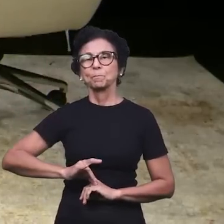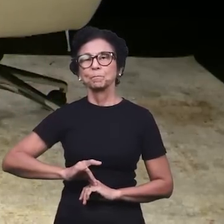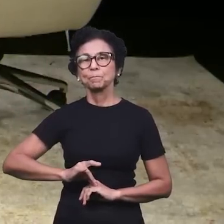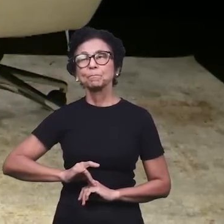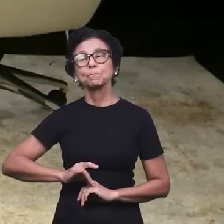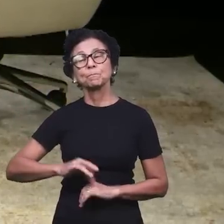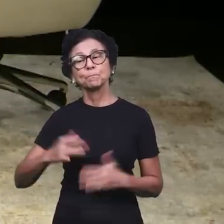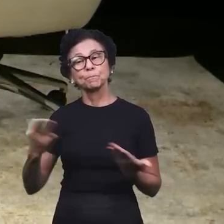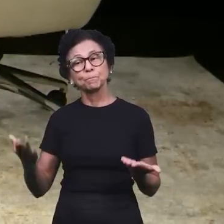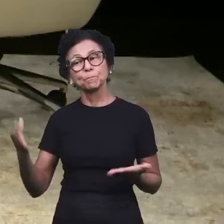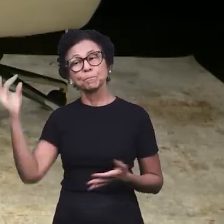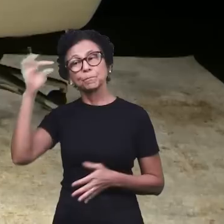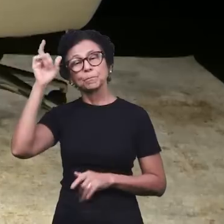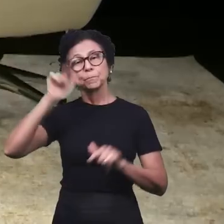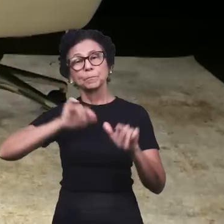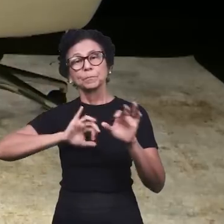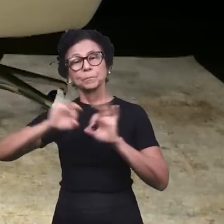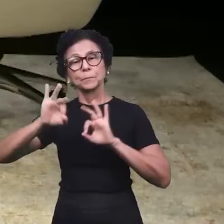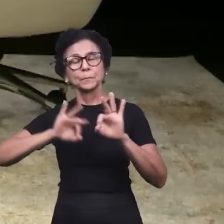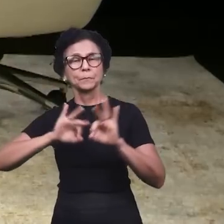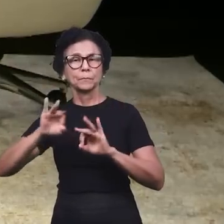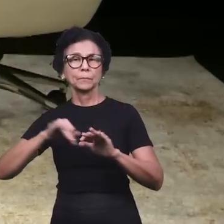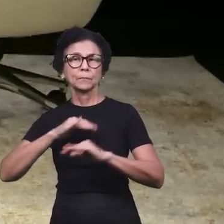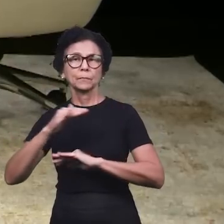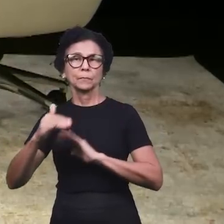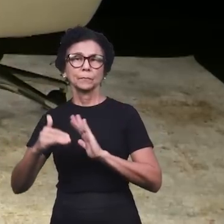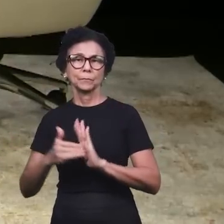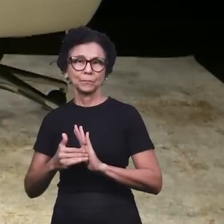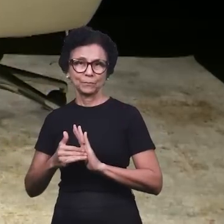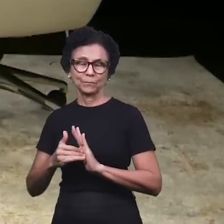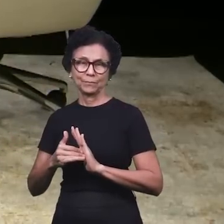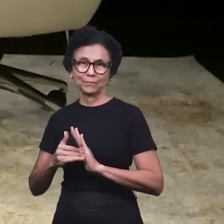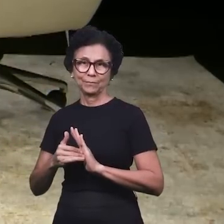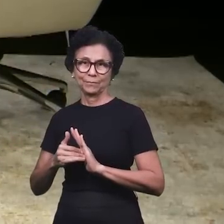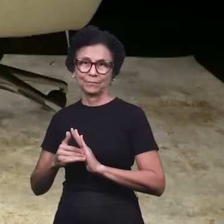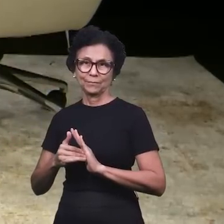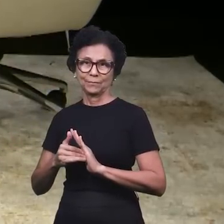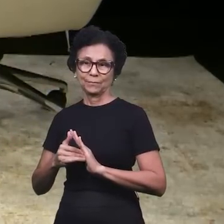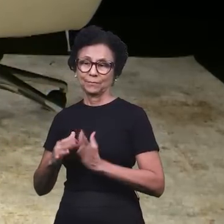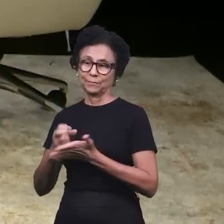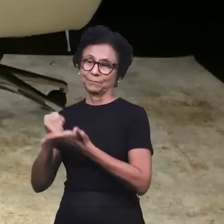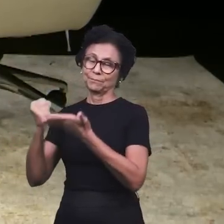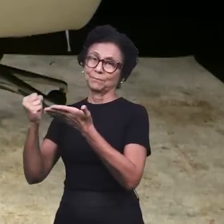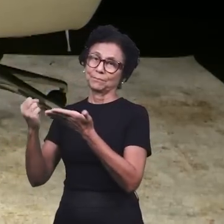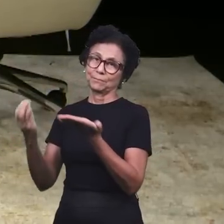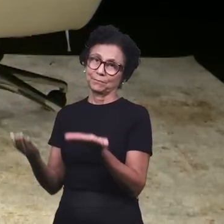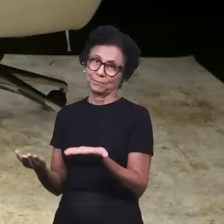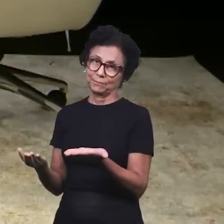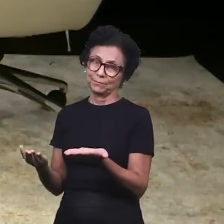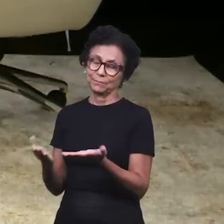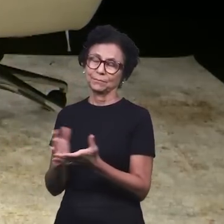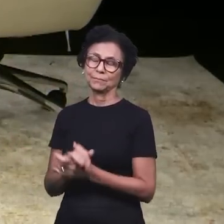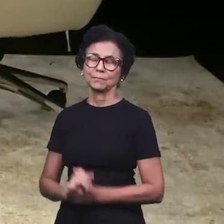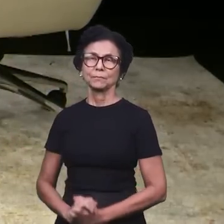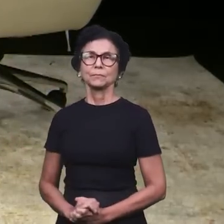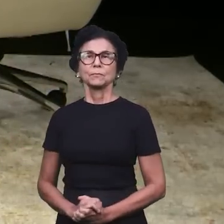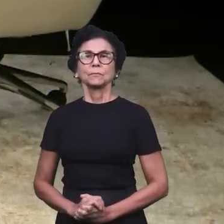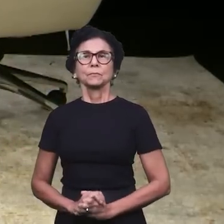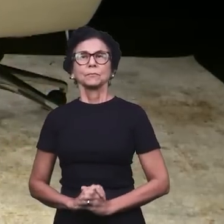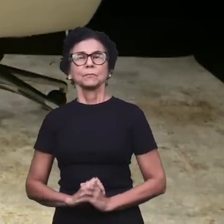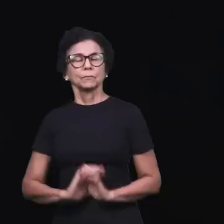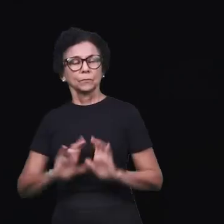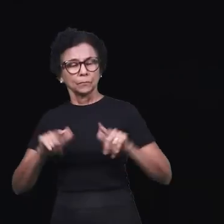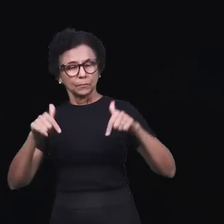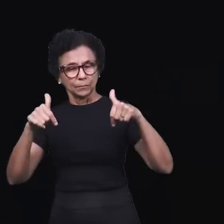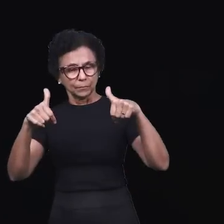a mensagem... O arrebatamento. Exatamente. O Espírito Santo tem pressa. Exato. Então ele age em favor do homem